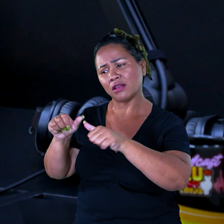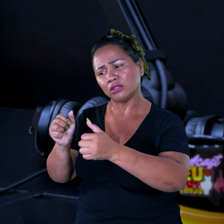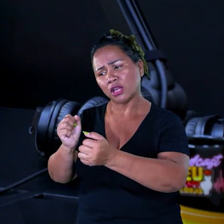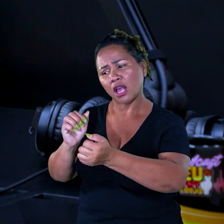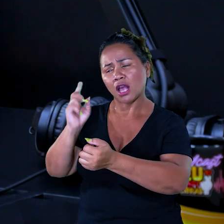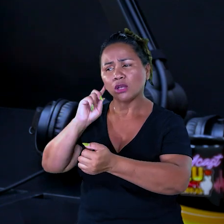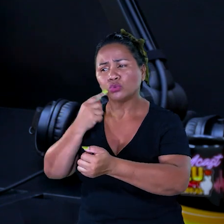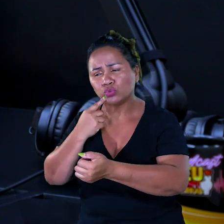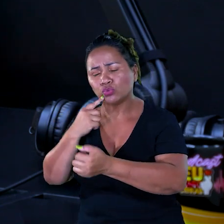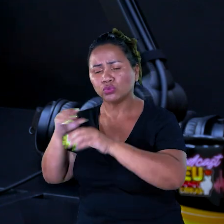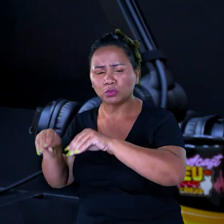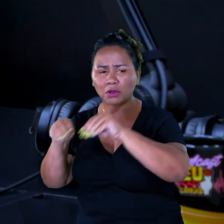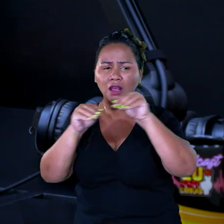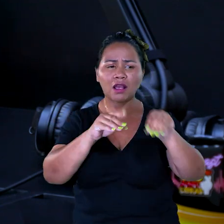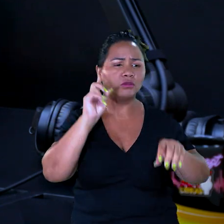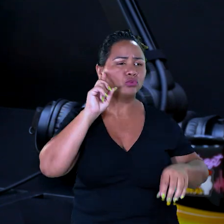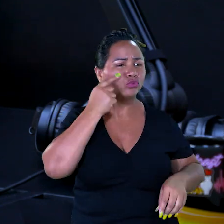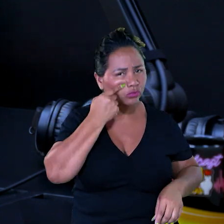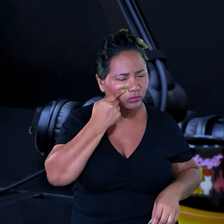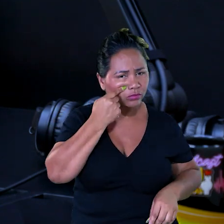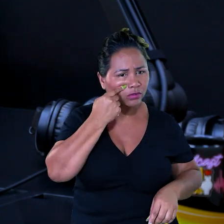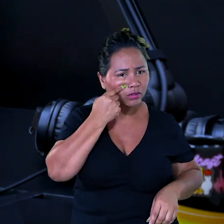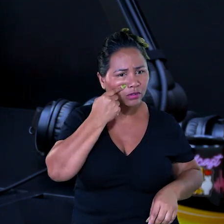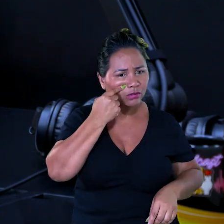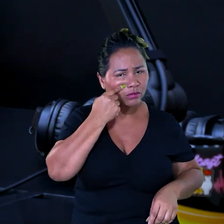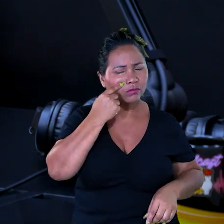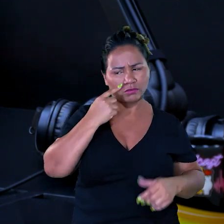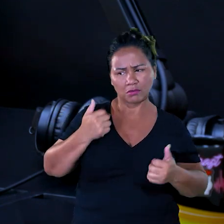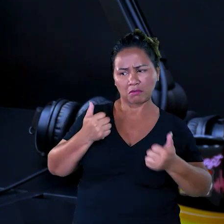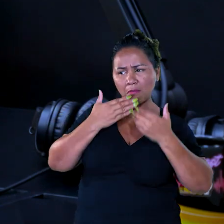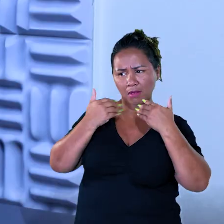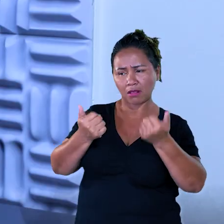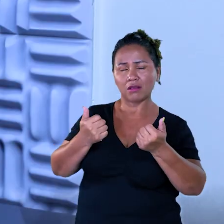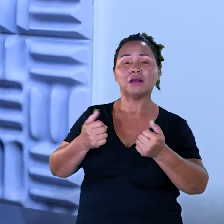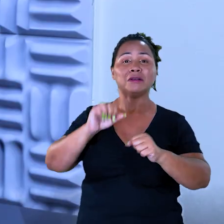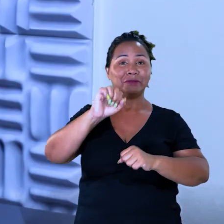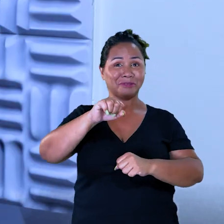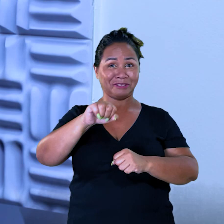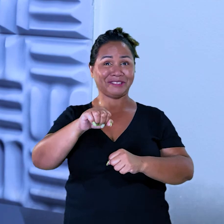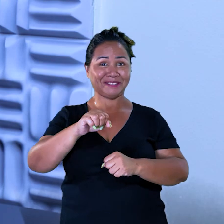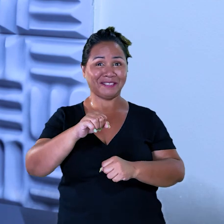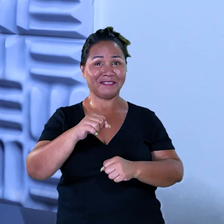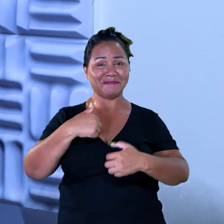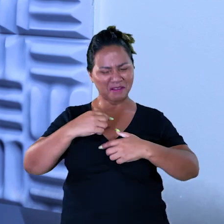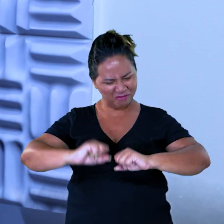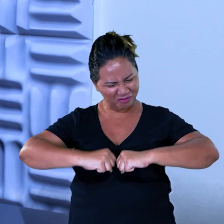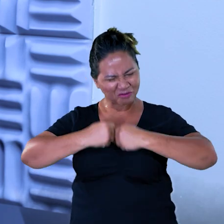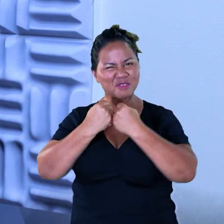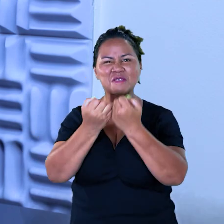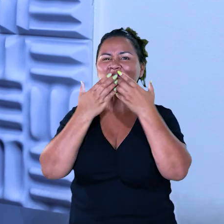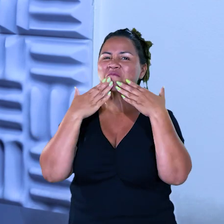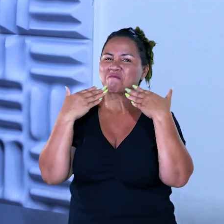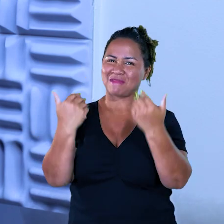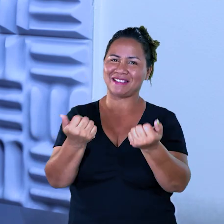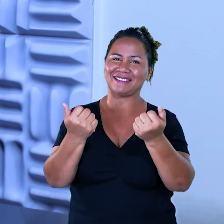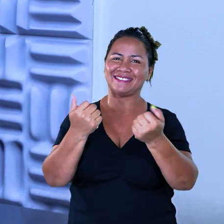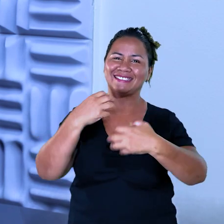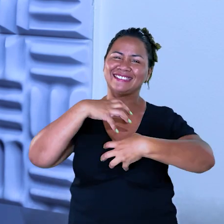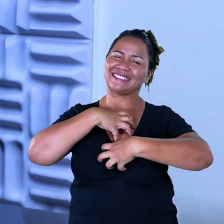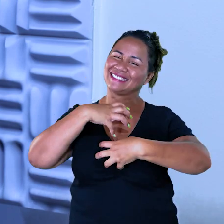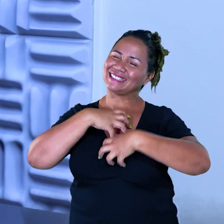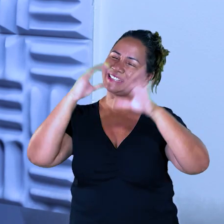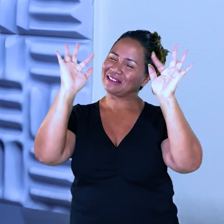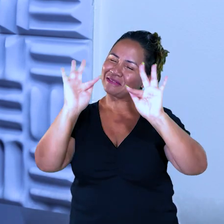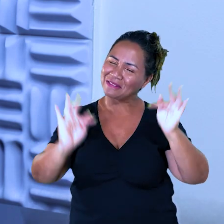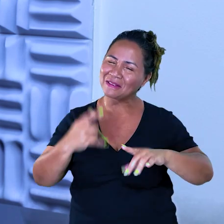para surdo-cegueira? Exatamente. E eu pretendo dar o meu melhor, continuar dando o meu melhor. Fico feliz, a gente precisa de muitos professores bons nessa área,